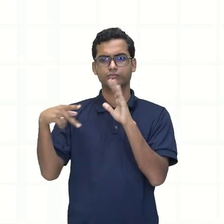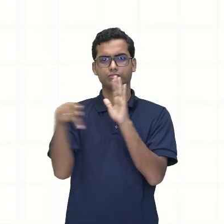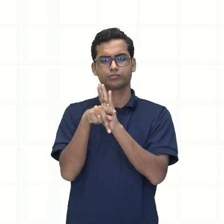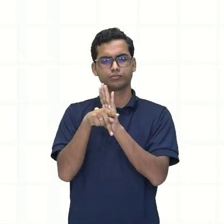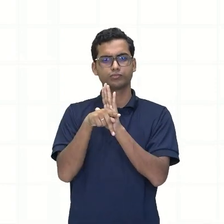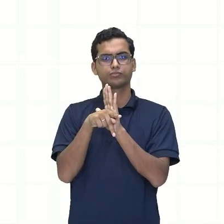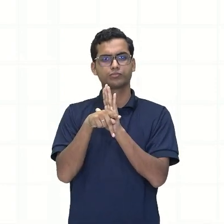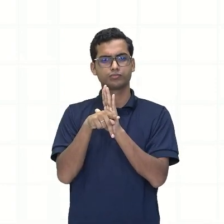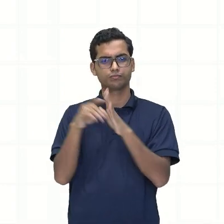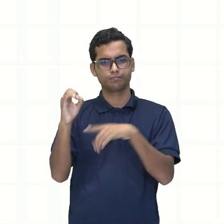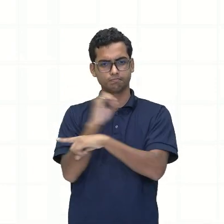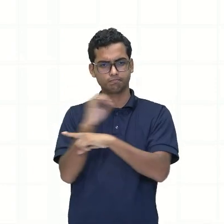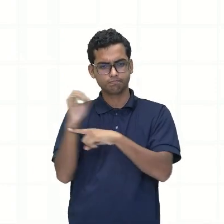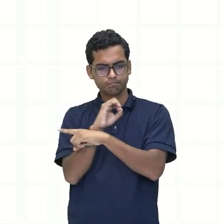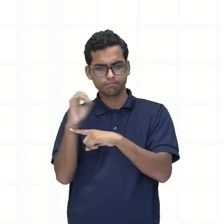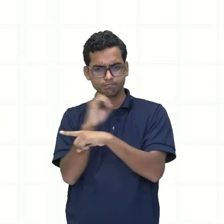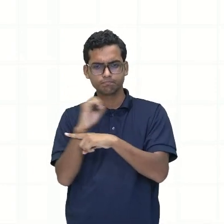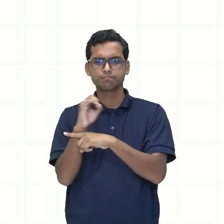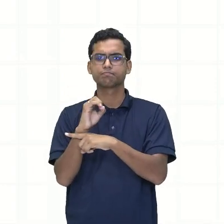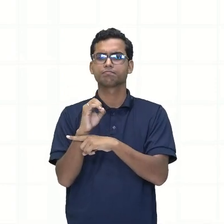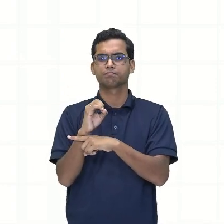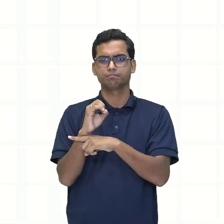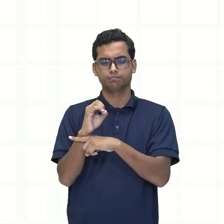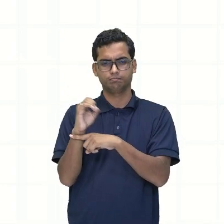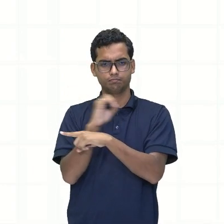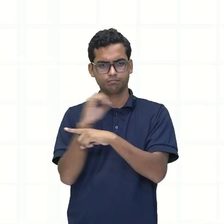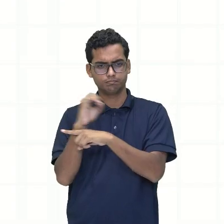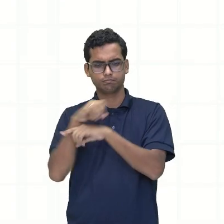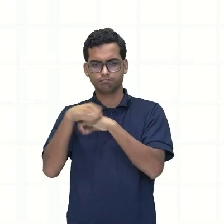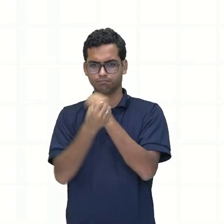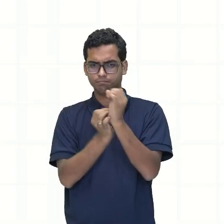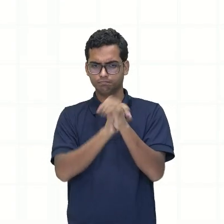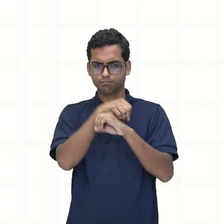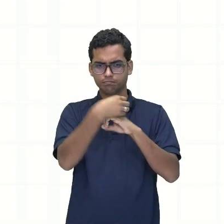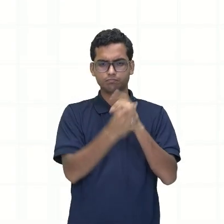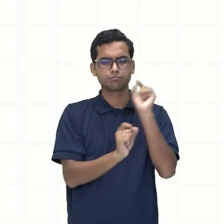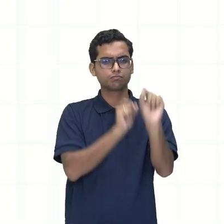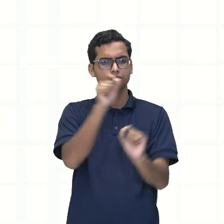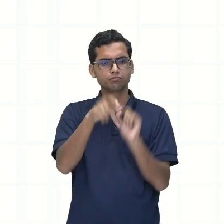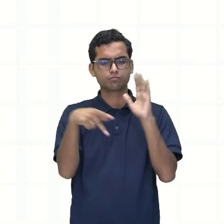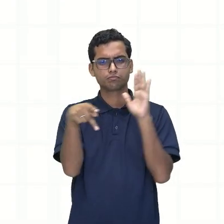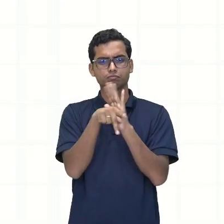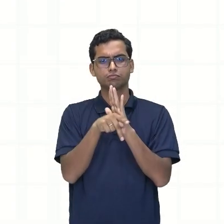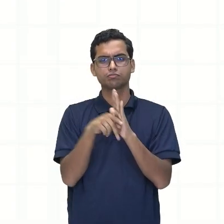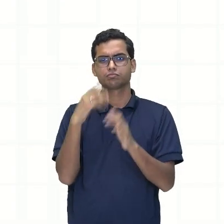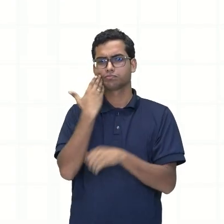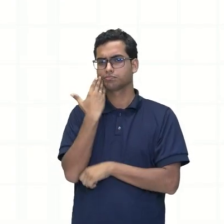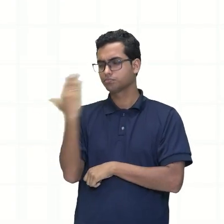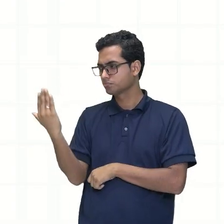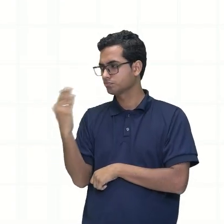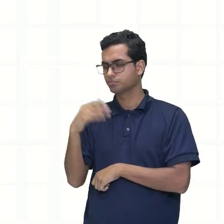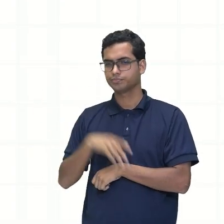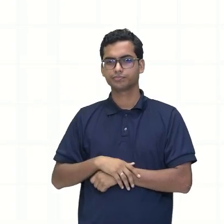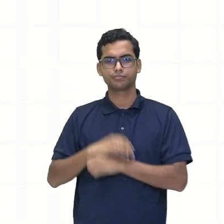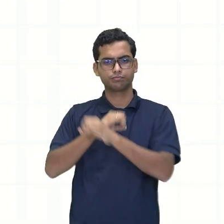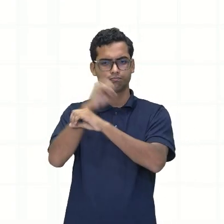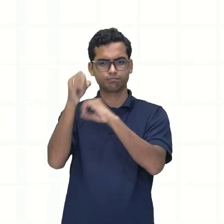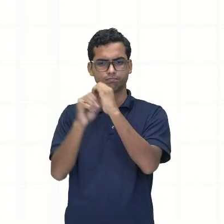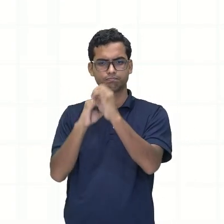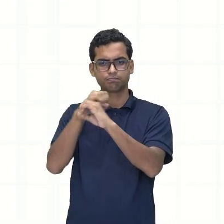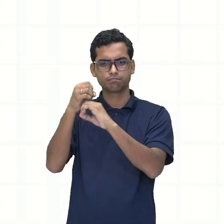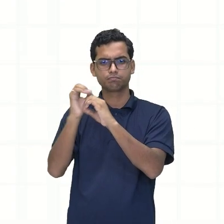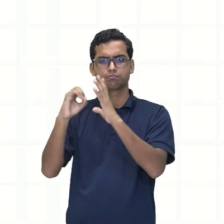oxigênio. Então, a molécula de oxigênio vai ser o quê? Dividida, aqui tem